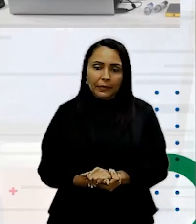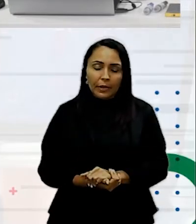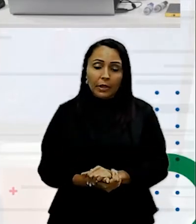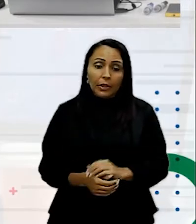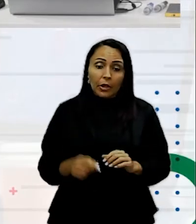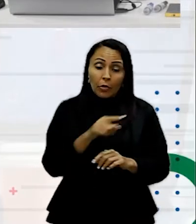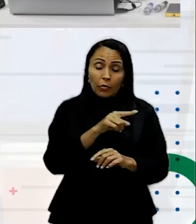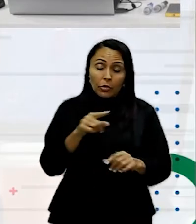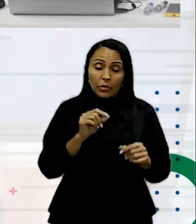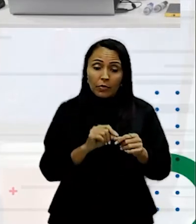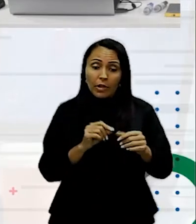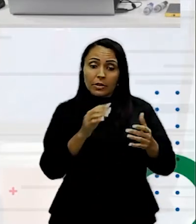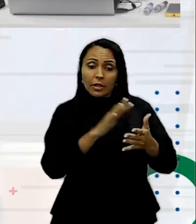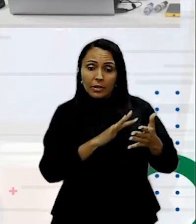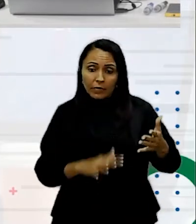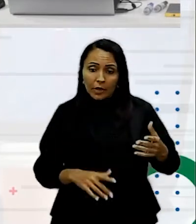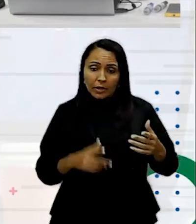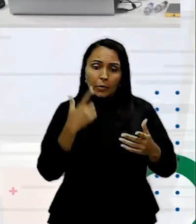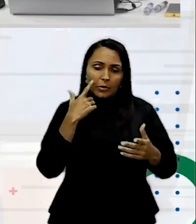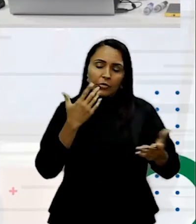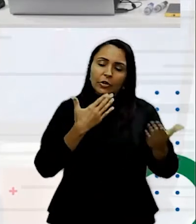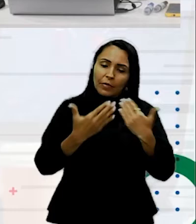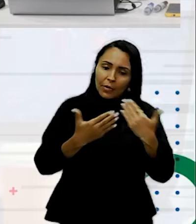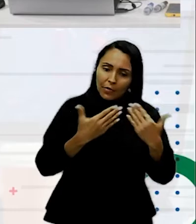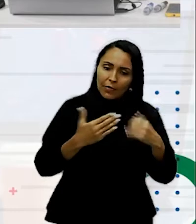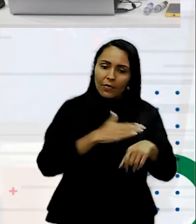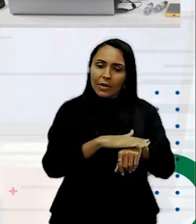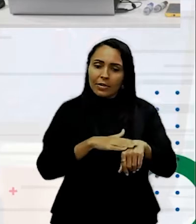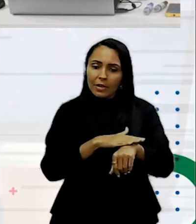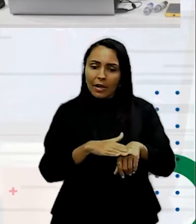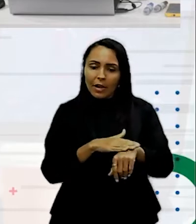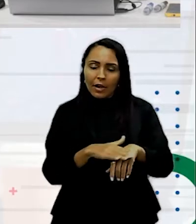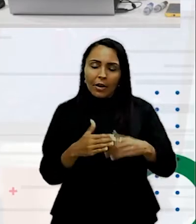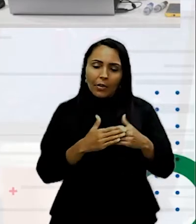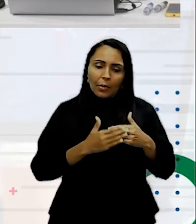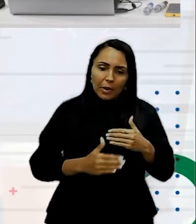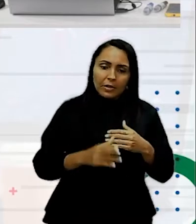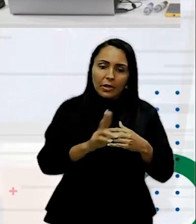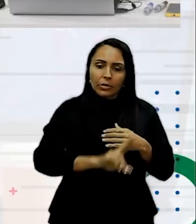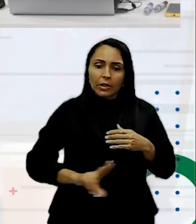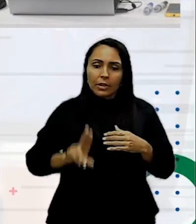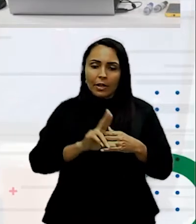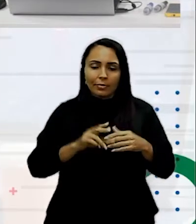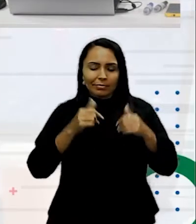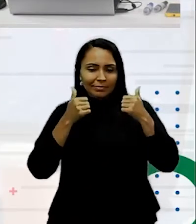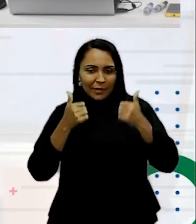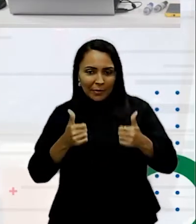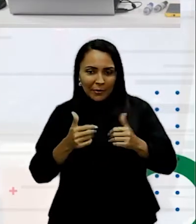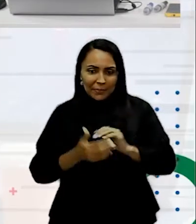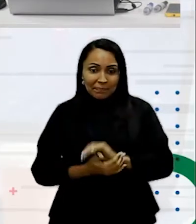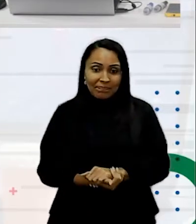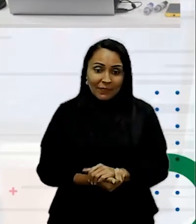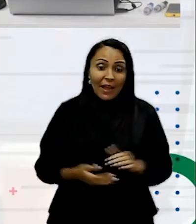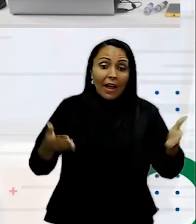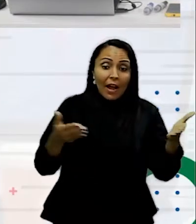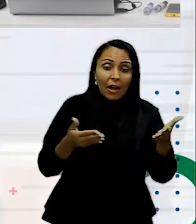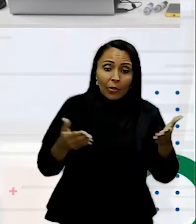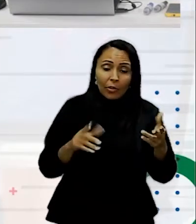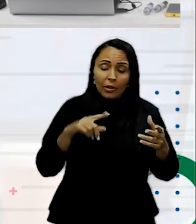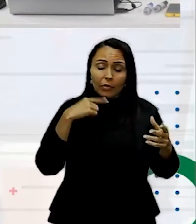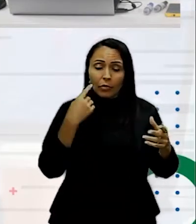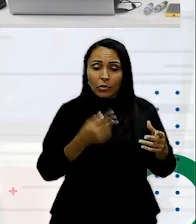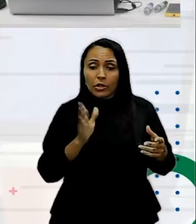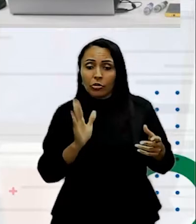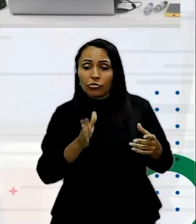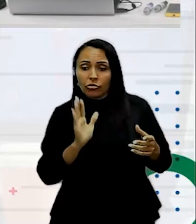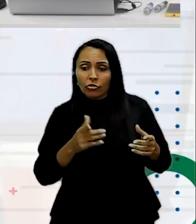essa atividade e depois a gente vai começar a utilizar nossa ferramenta do Figma, tá bom? Agora que vocês já têm